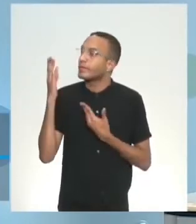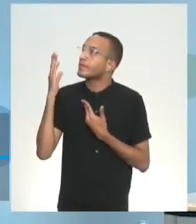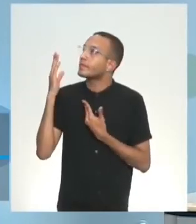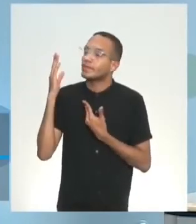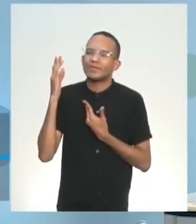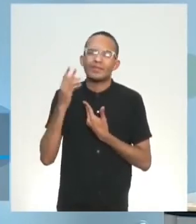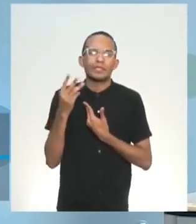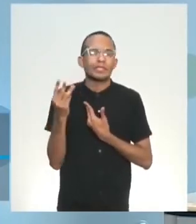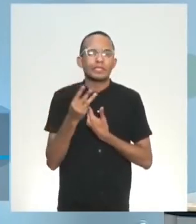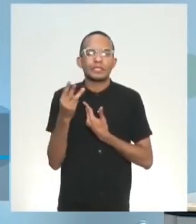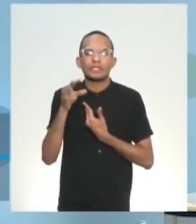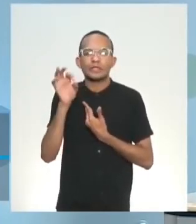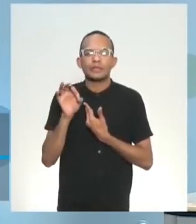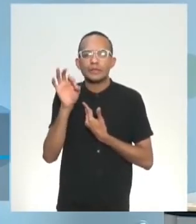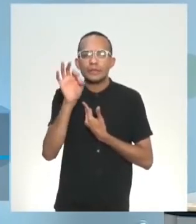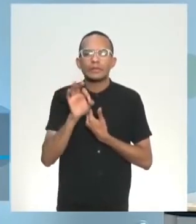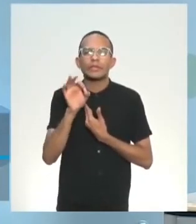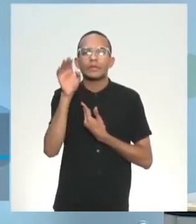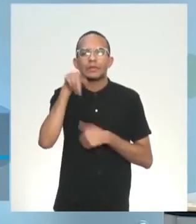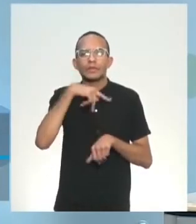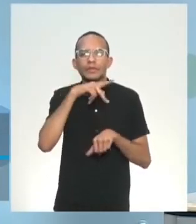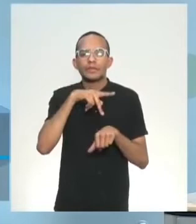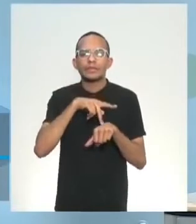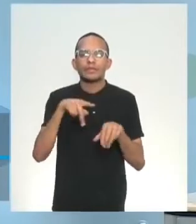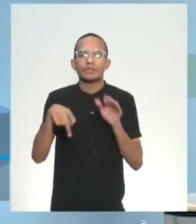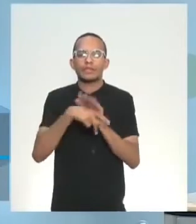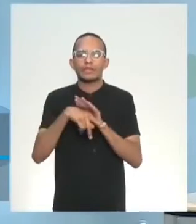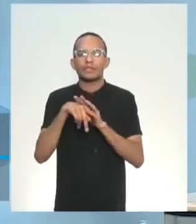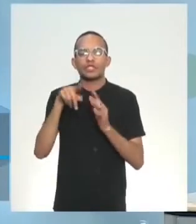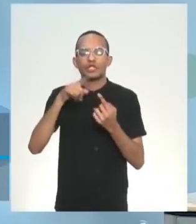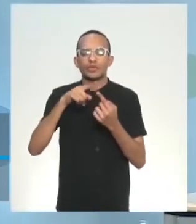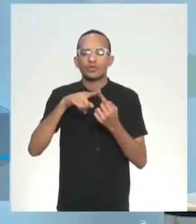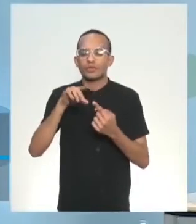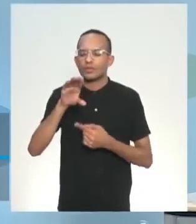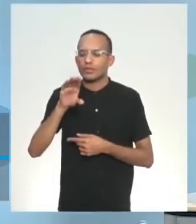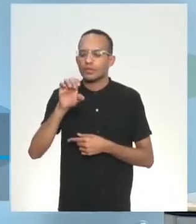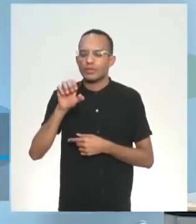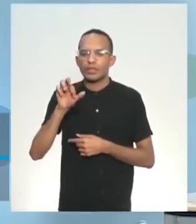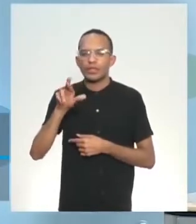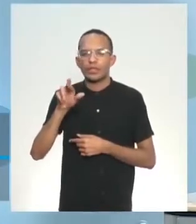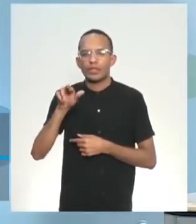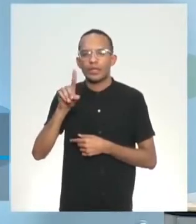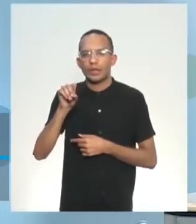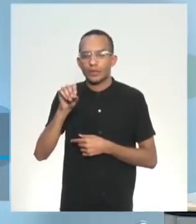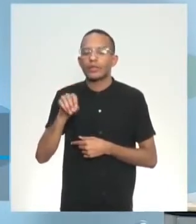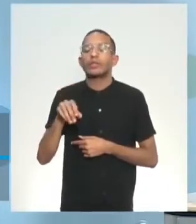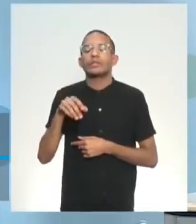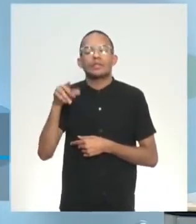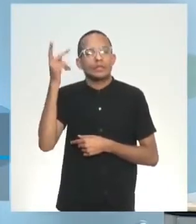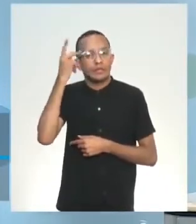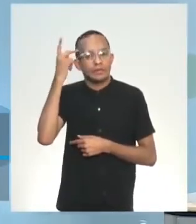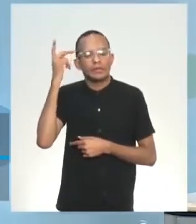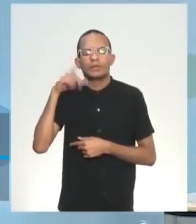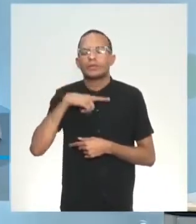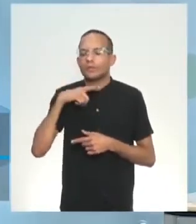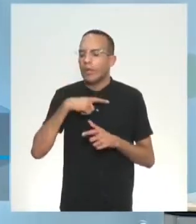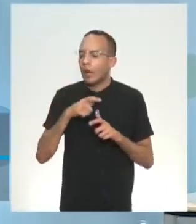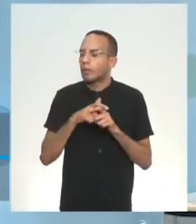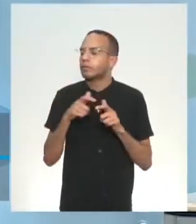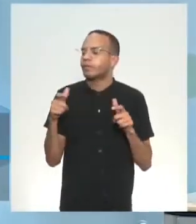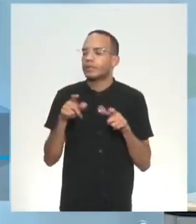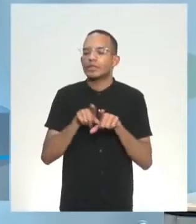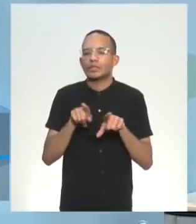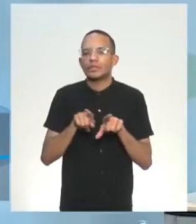eu não me engano, 33% do país, né, o Cerrado. Tá? Inclusive São Paulo, né, tem uma grande parte aí do estado